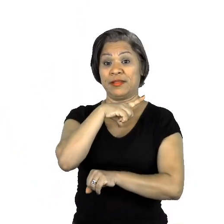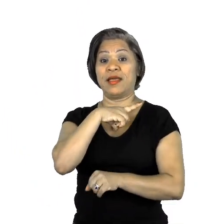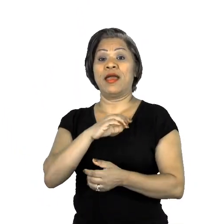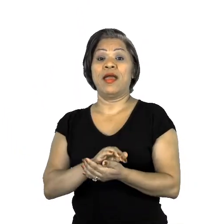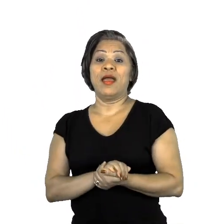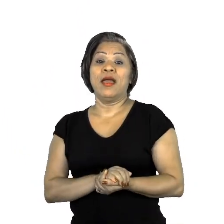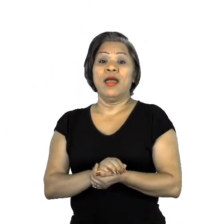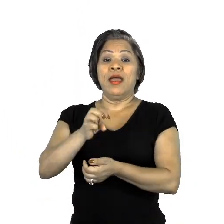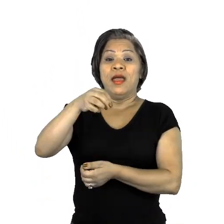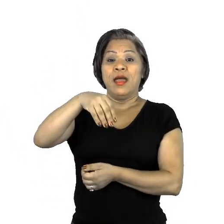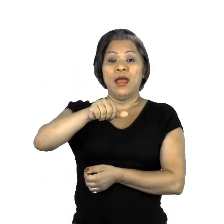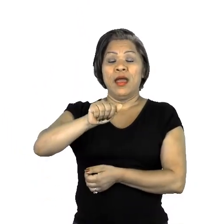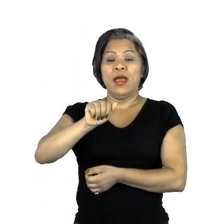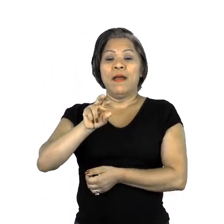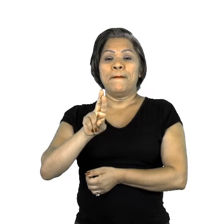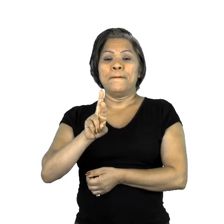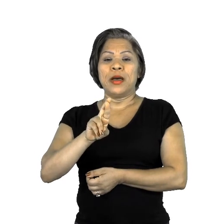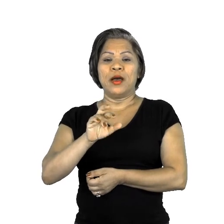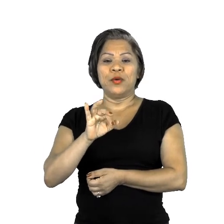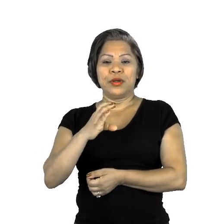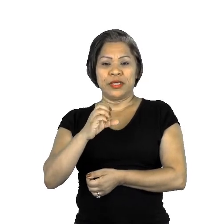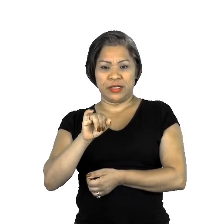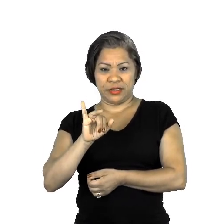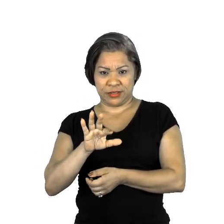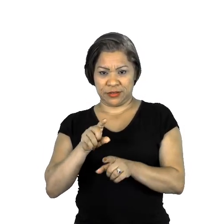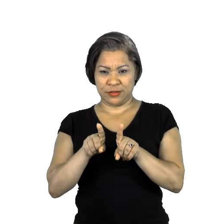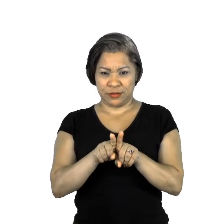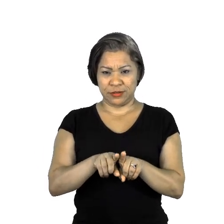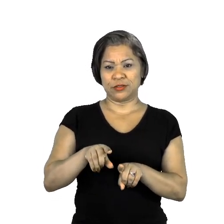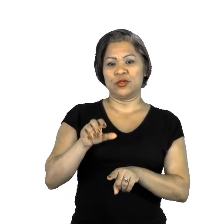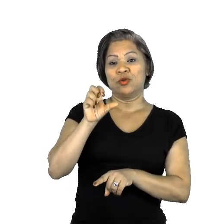Souza. Criou aí o Cebolinha, criou o Cascão em